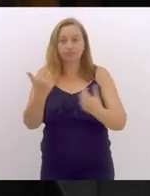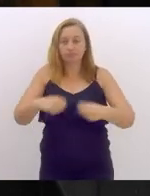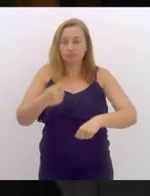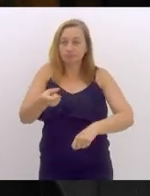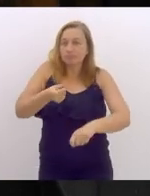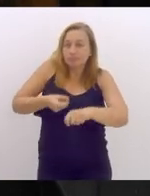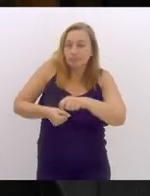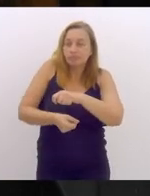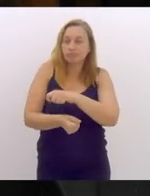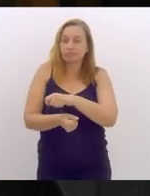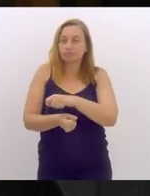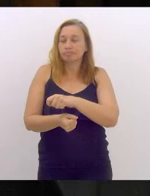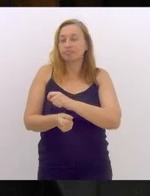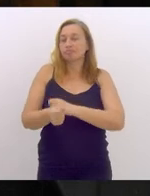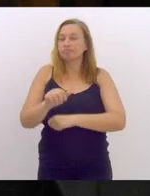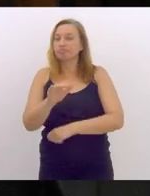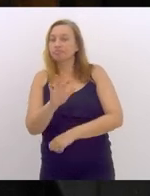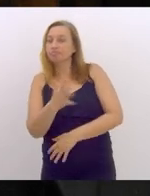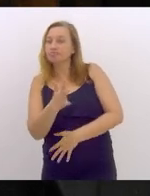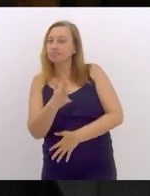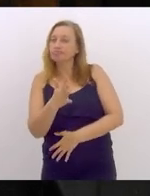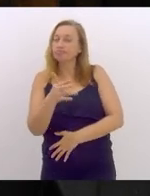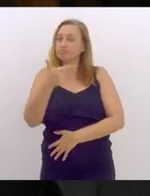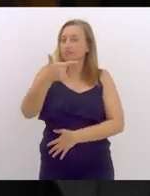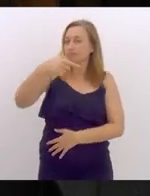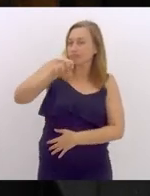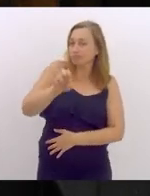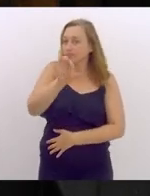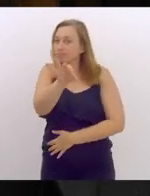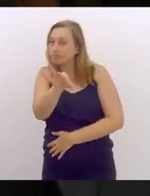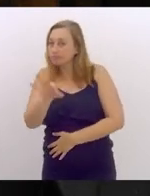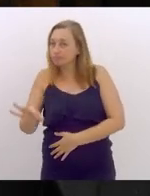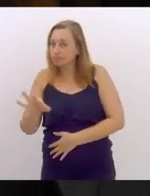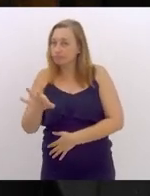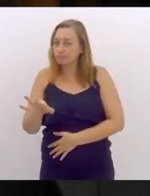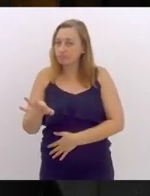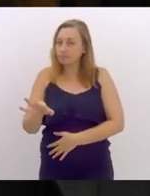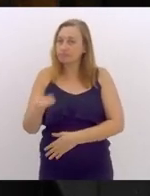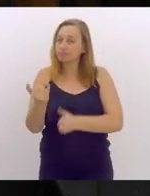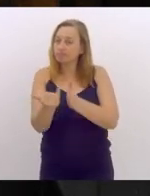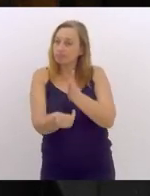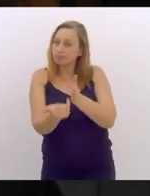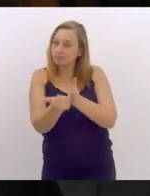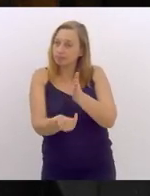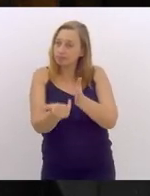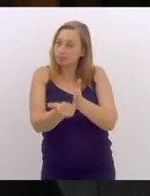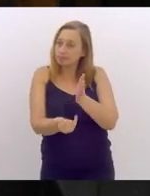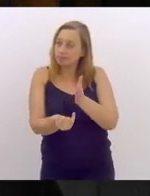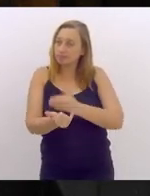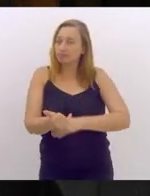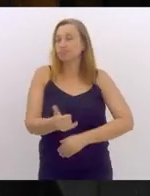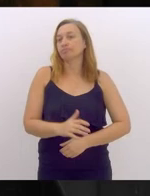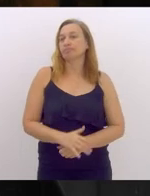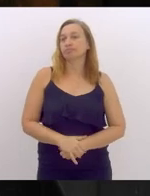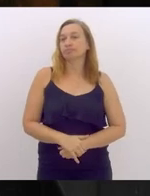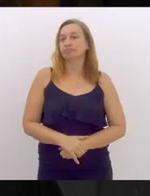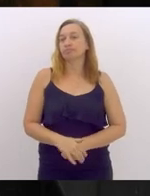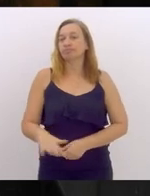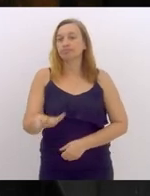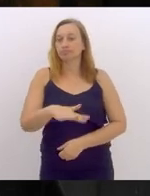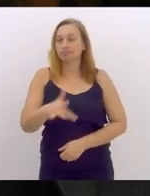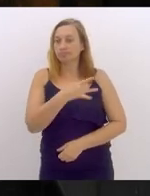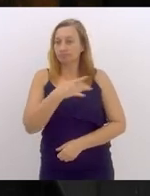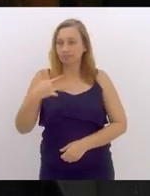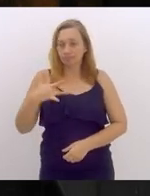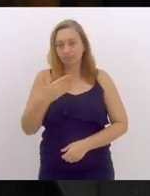investirem no mínimo 15% dos seus impostos em saúde